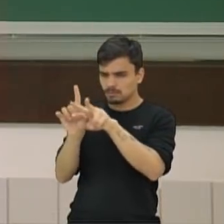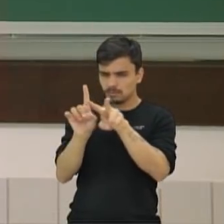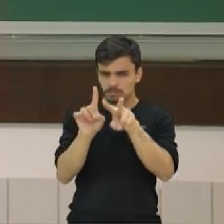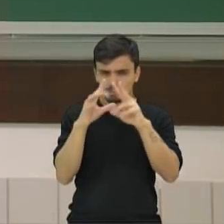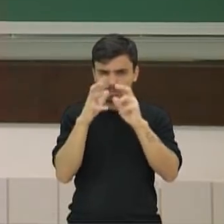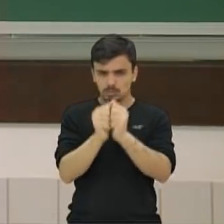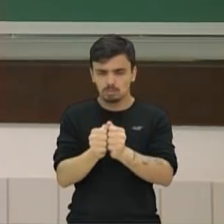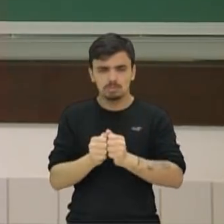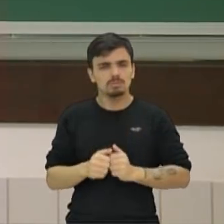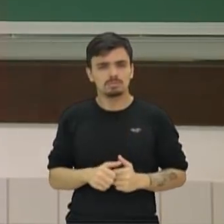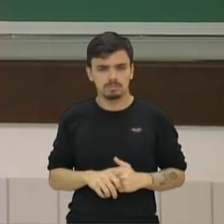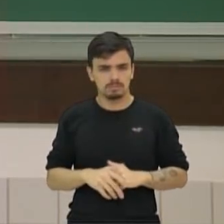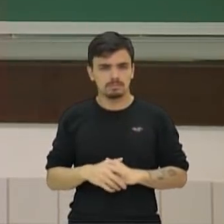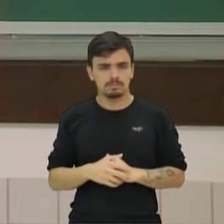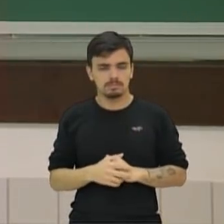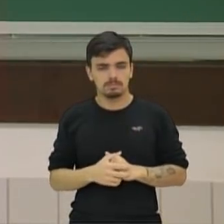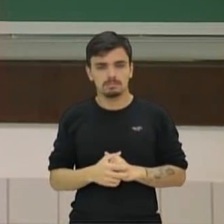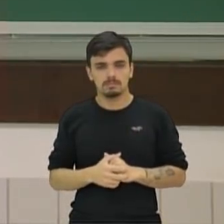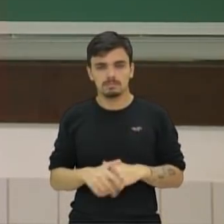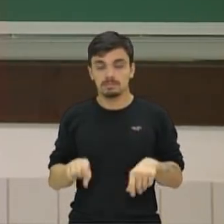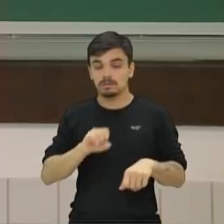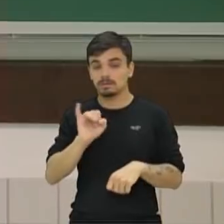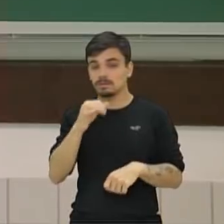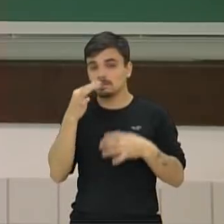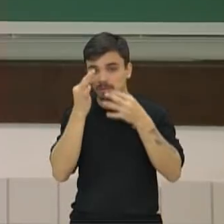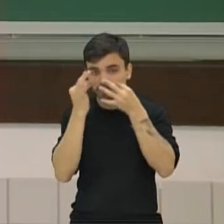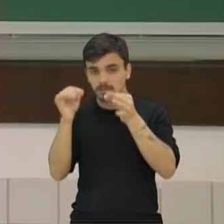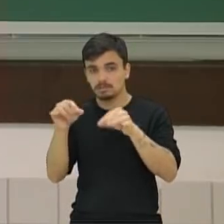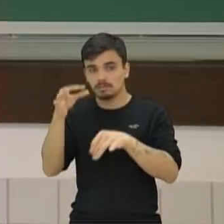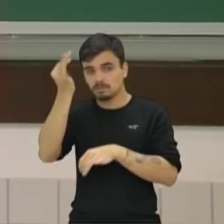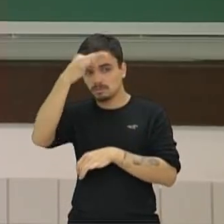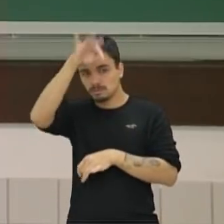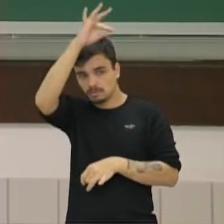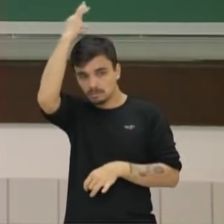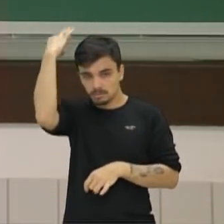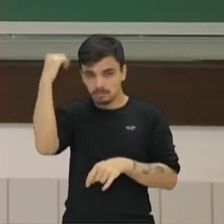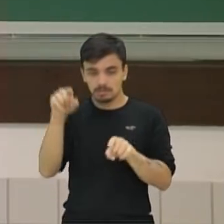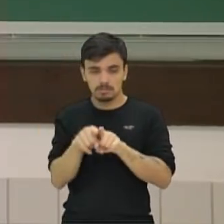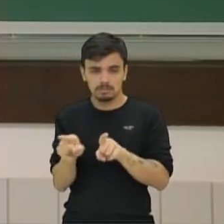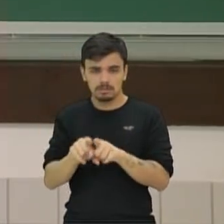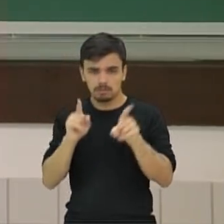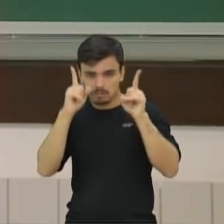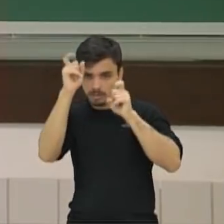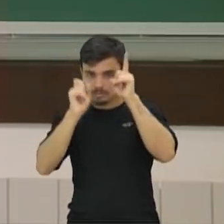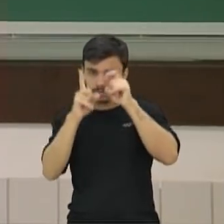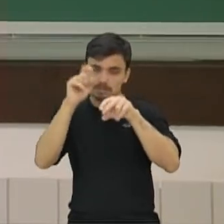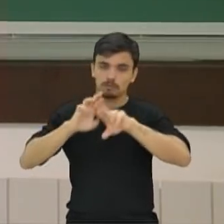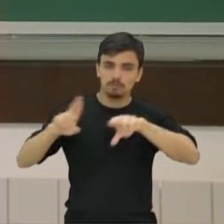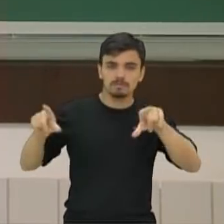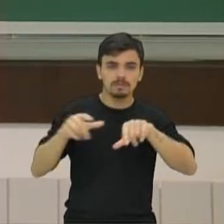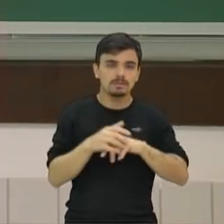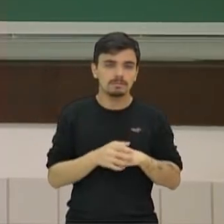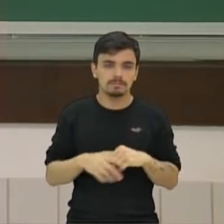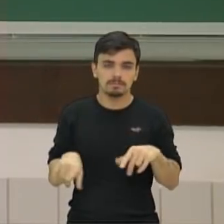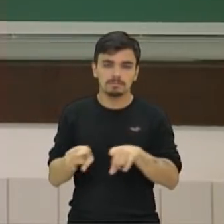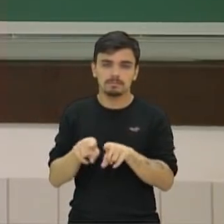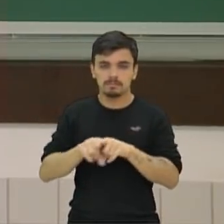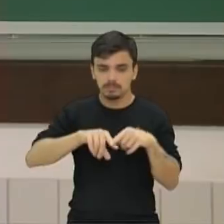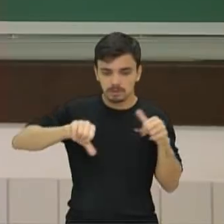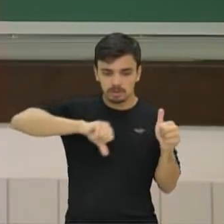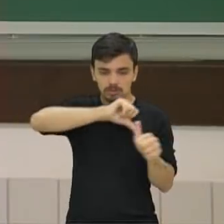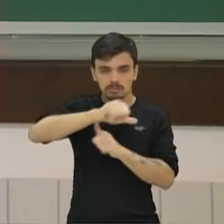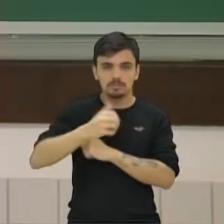sabe? Olha só, se vocês prestarem atenção, os anjos aqui, ó, cada um tem uma expressão diferente, né? E a transição